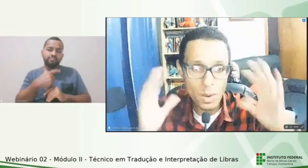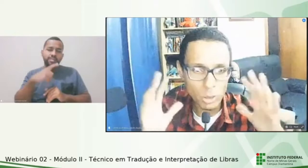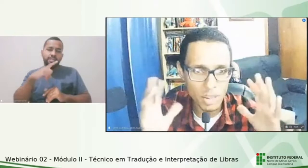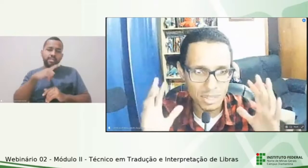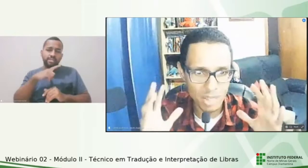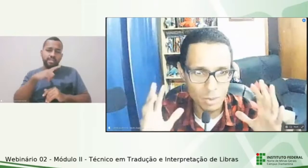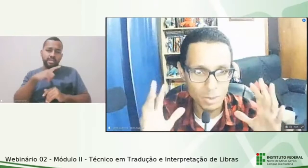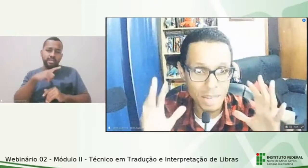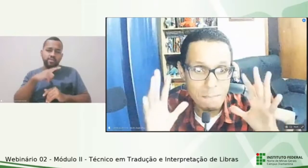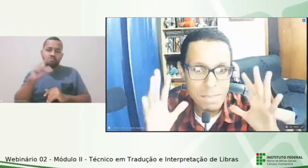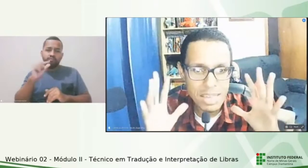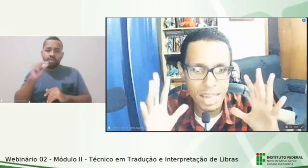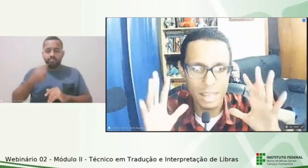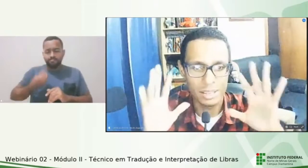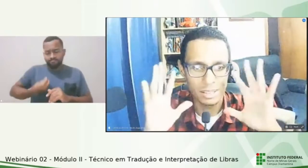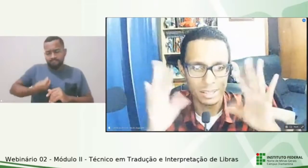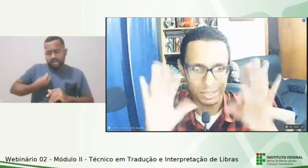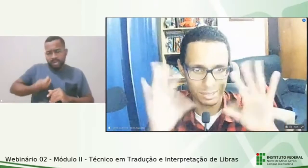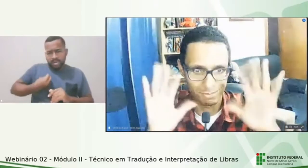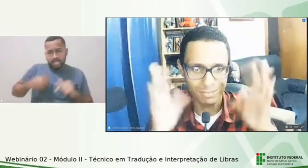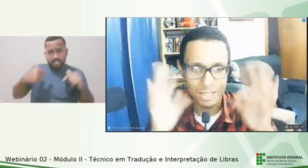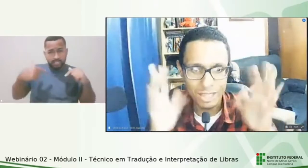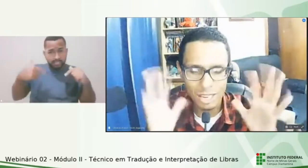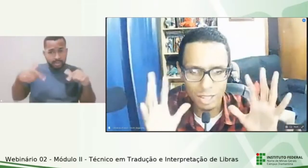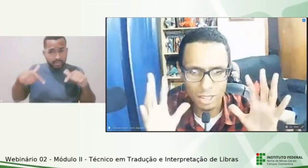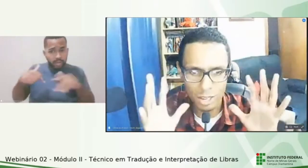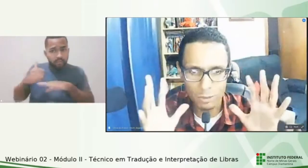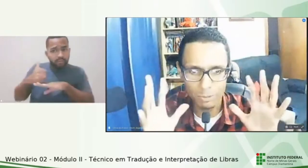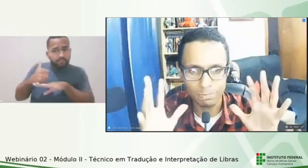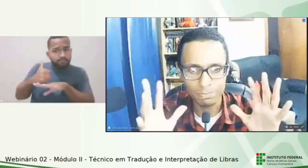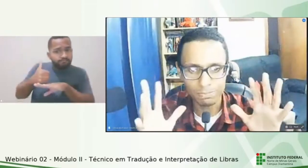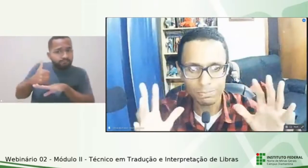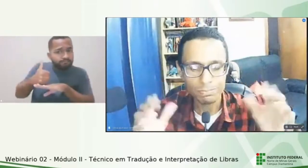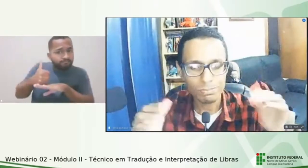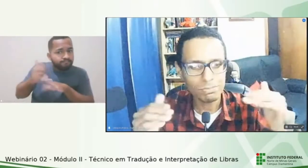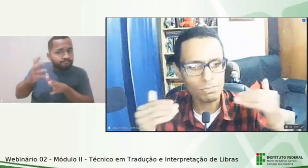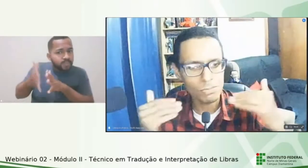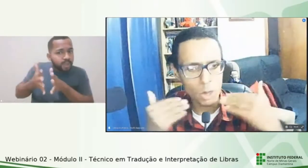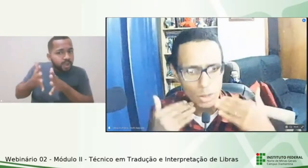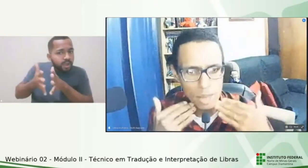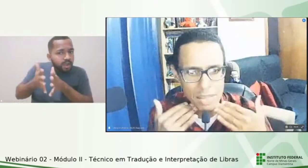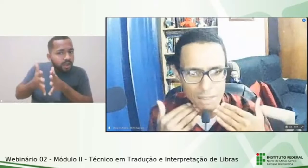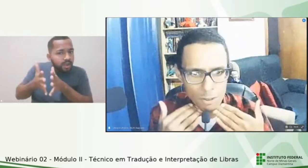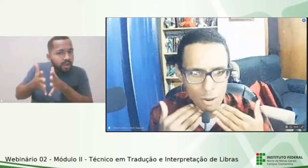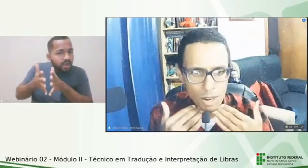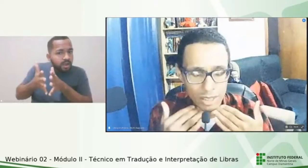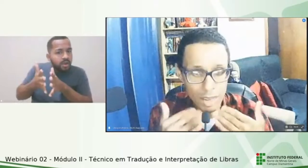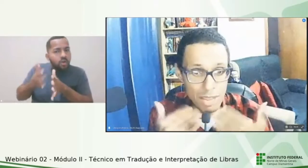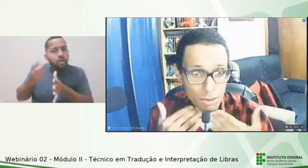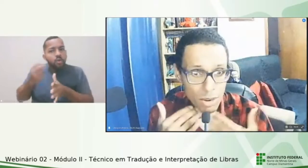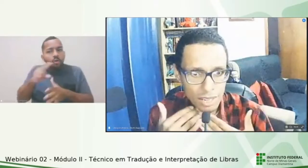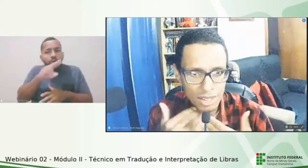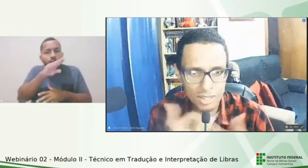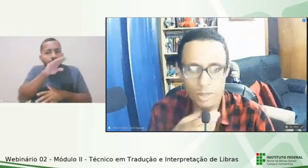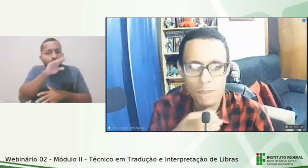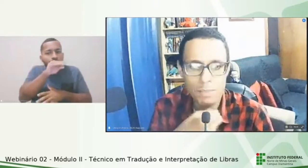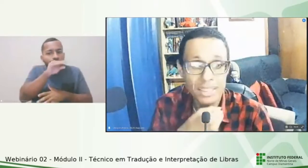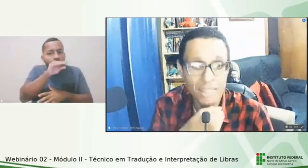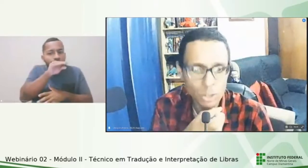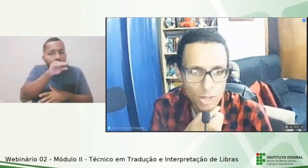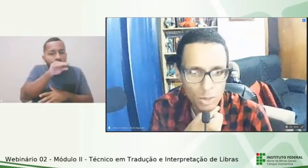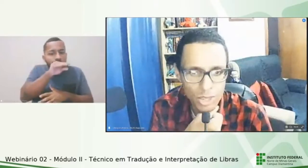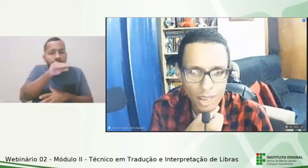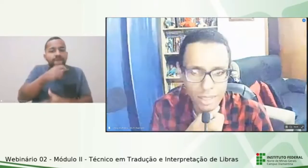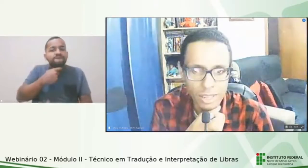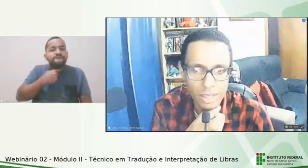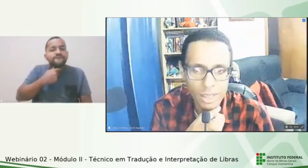boa atuação na minha sinalização ou na minha vocalização, na minha